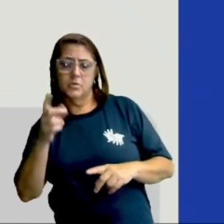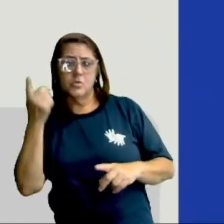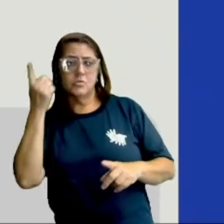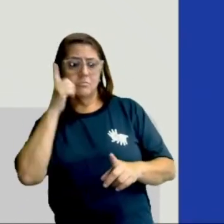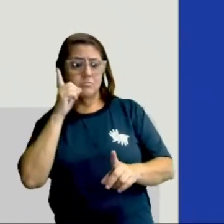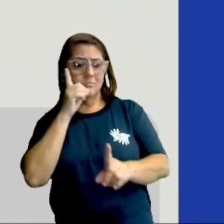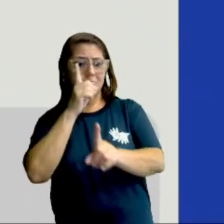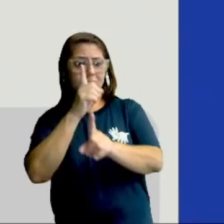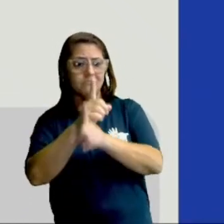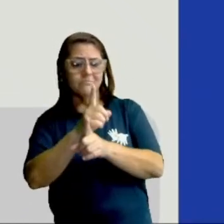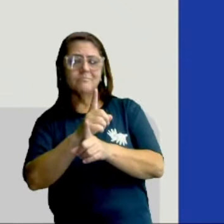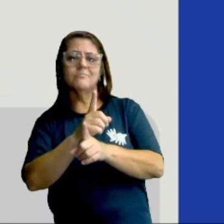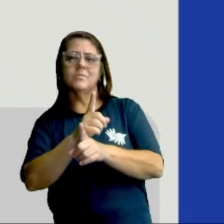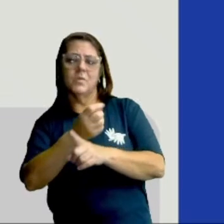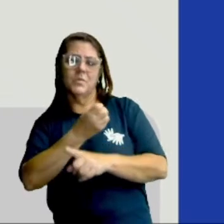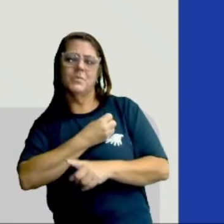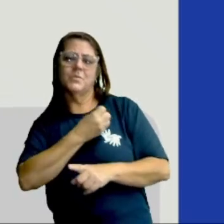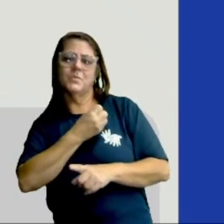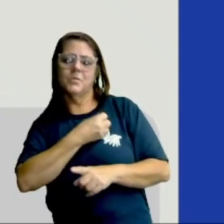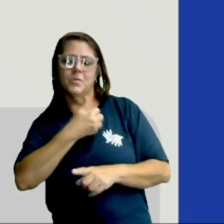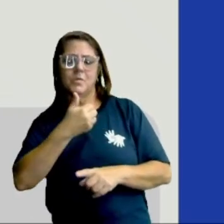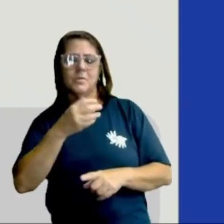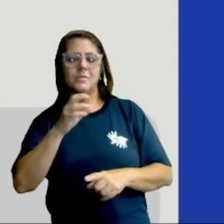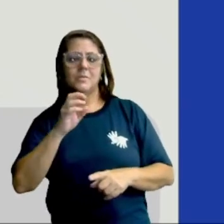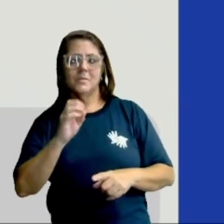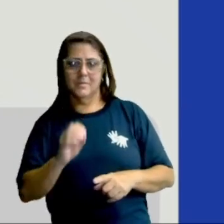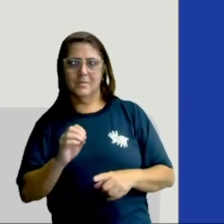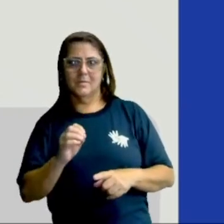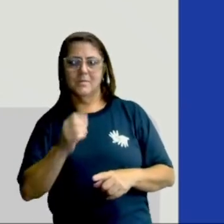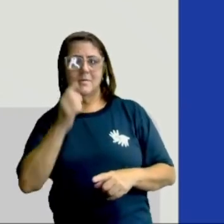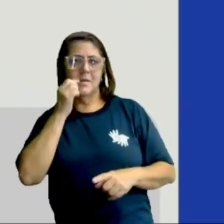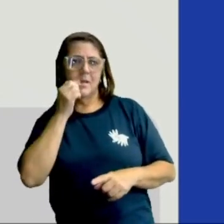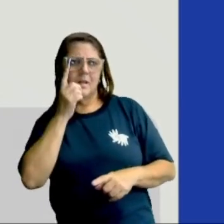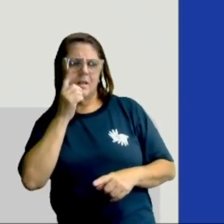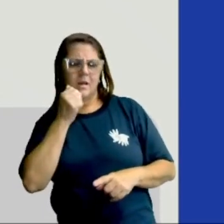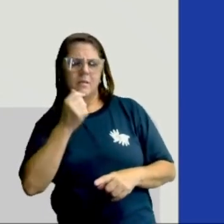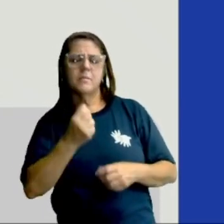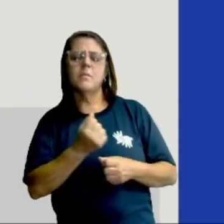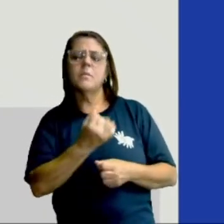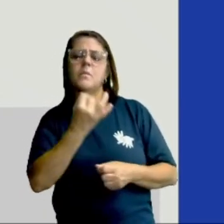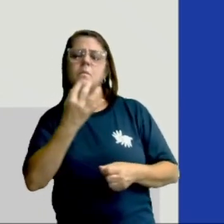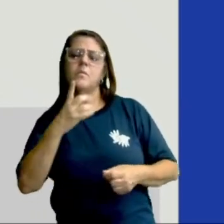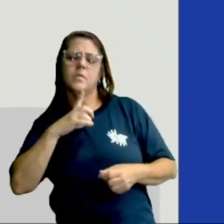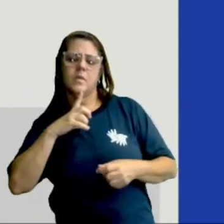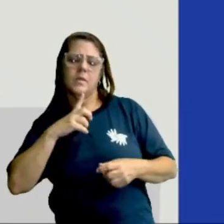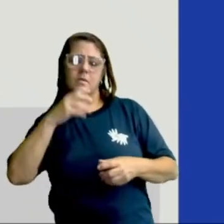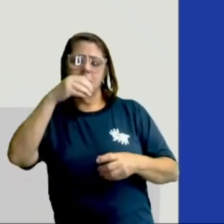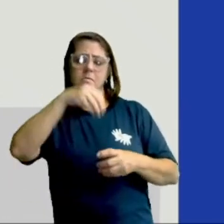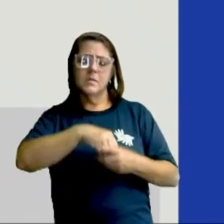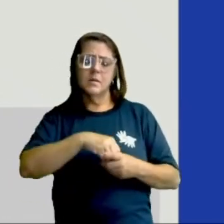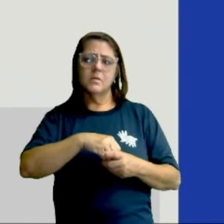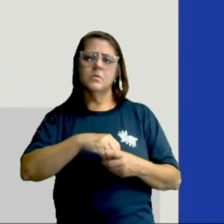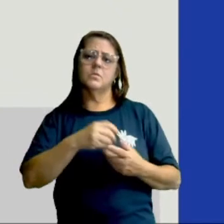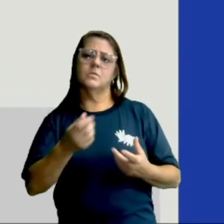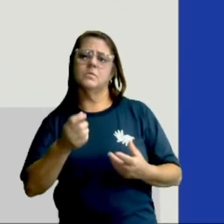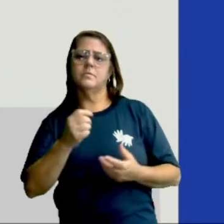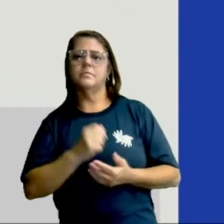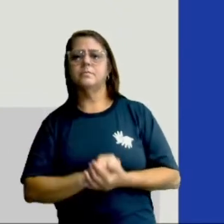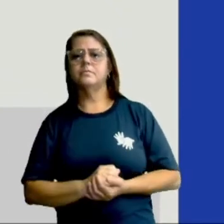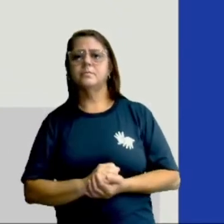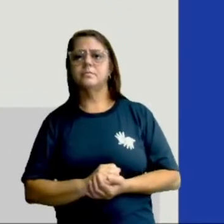chegaria em um total de 10 lápis. Quantos lápis de cor há na caixa que ela